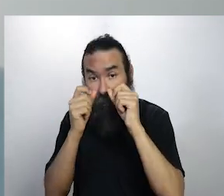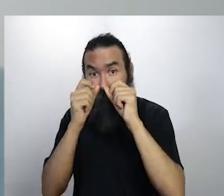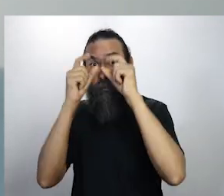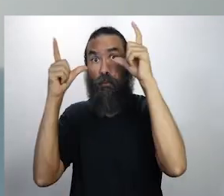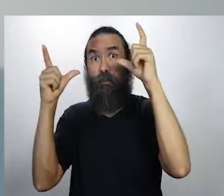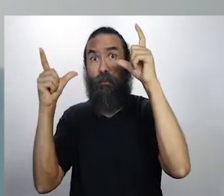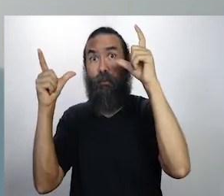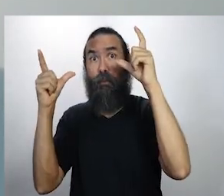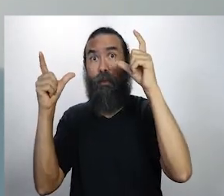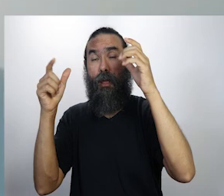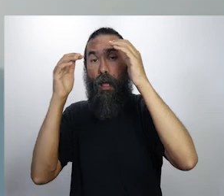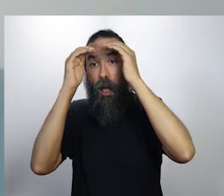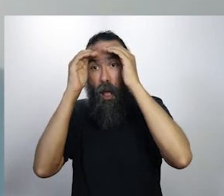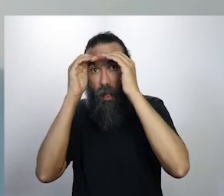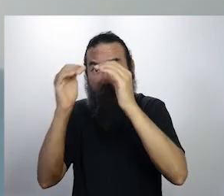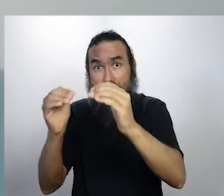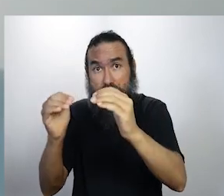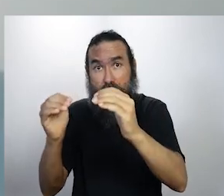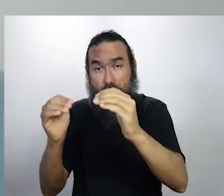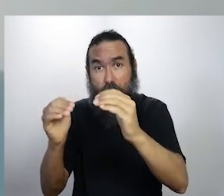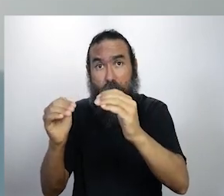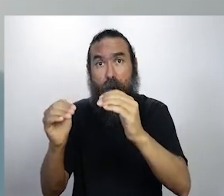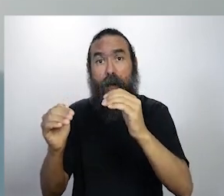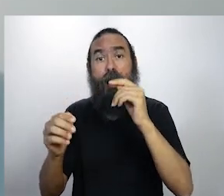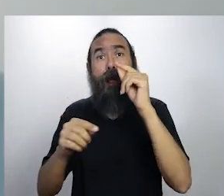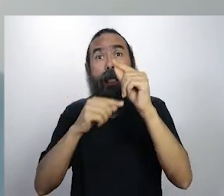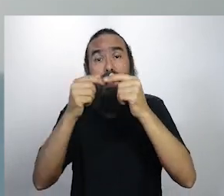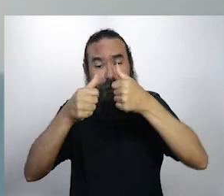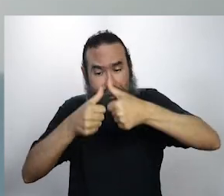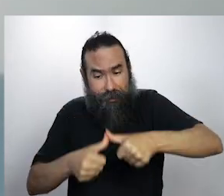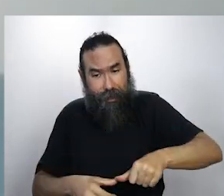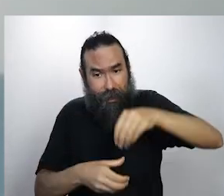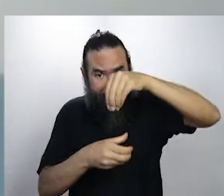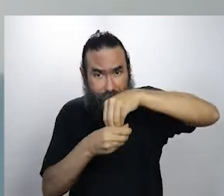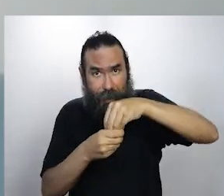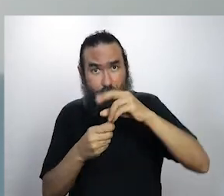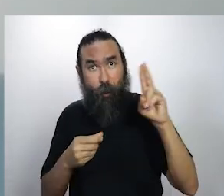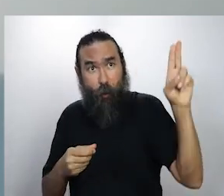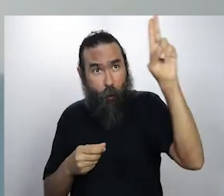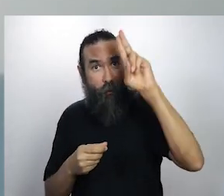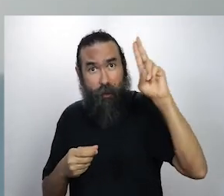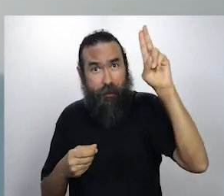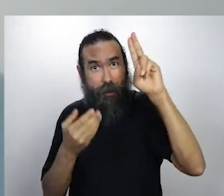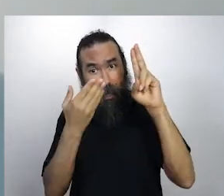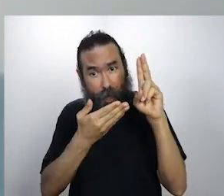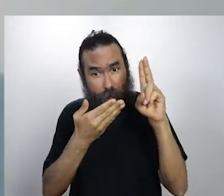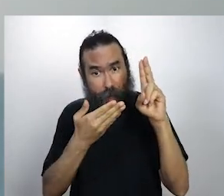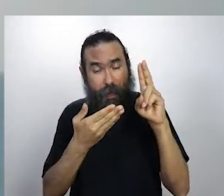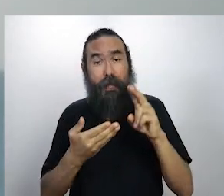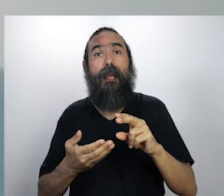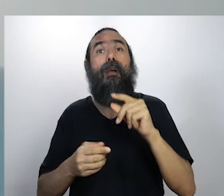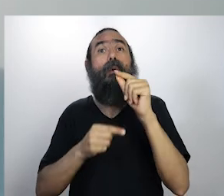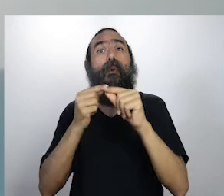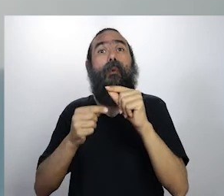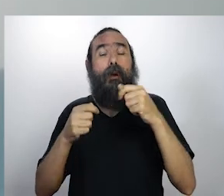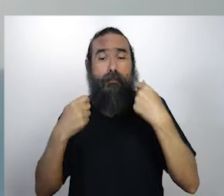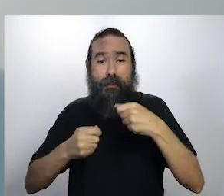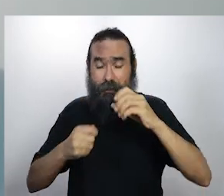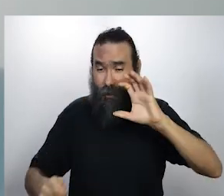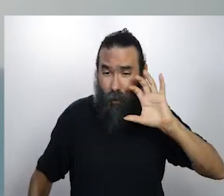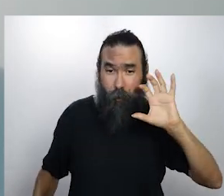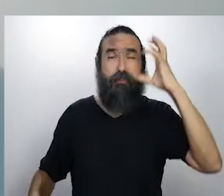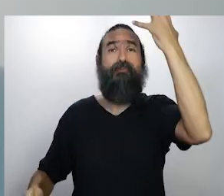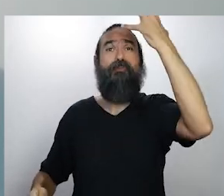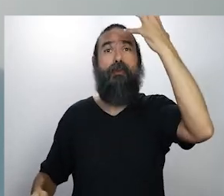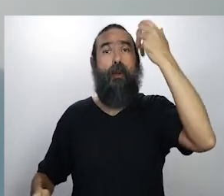dessa comunidade acadêmica, delas se indignarem com algumas coisas que acontecem, né? Nós estamos